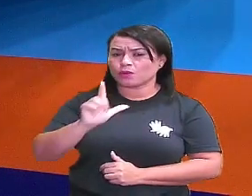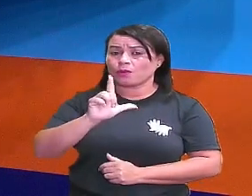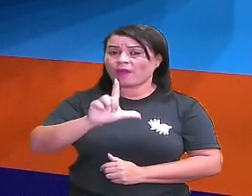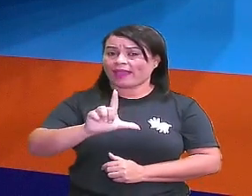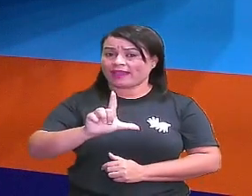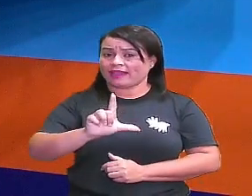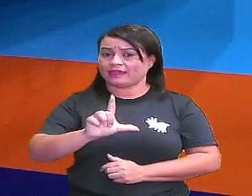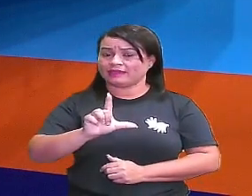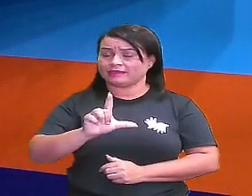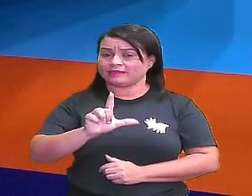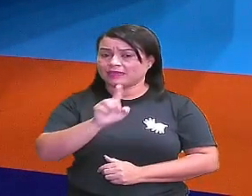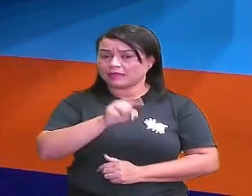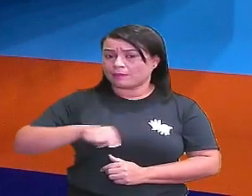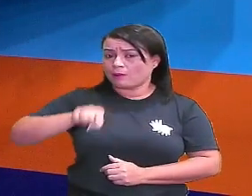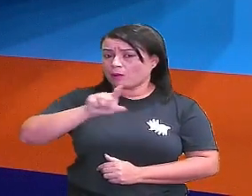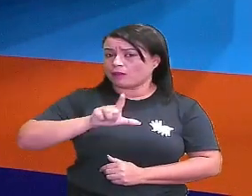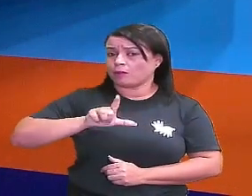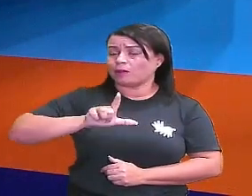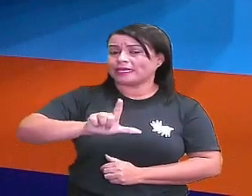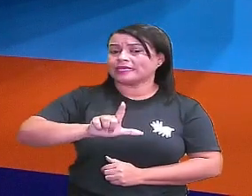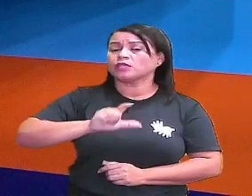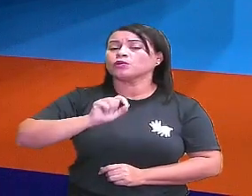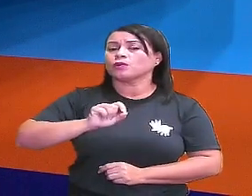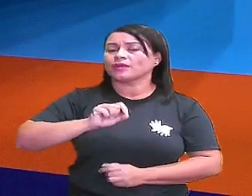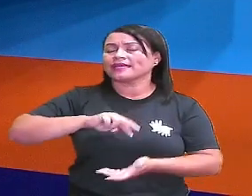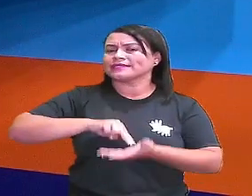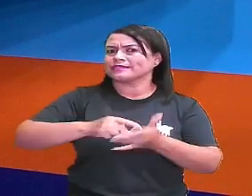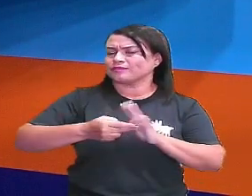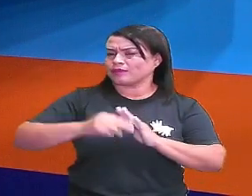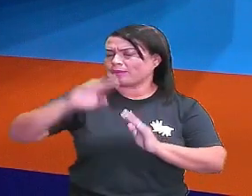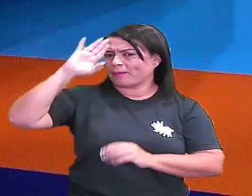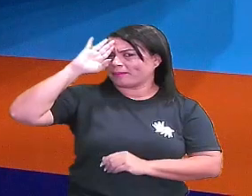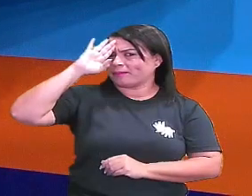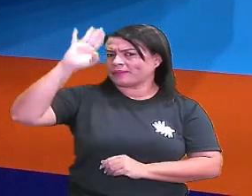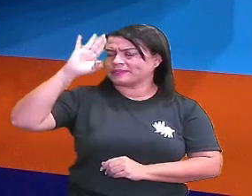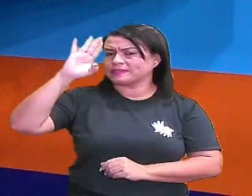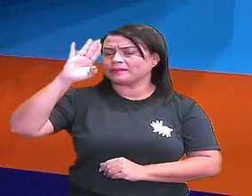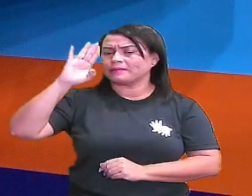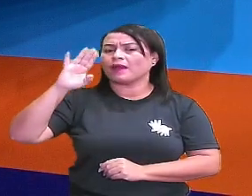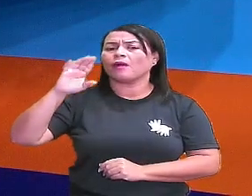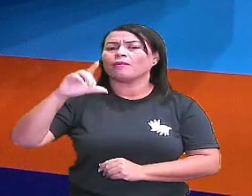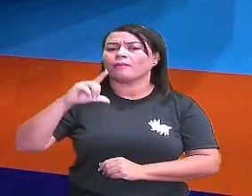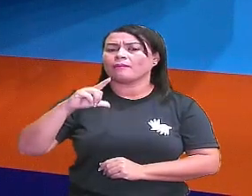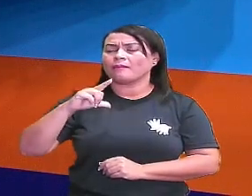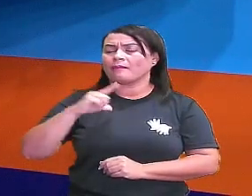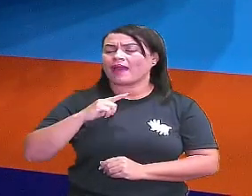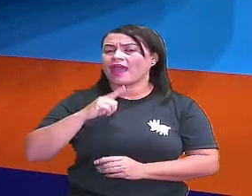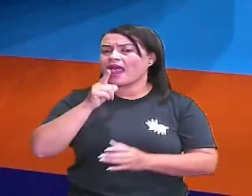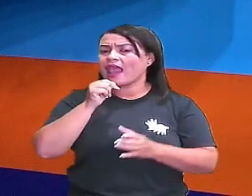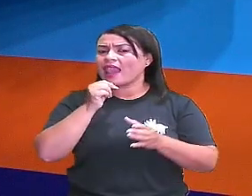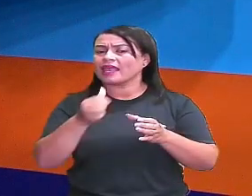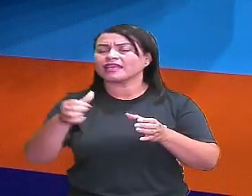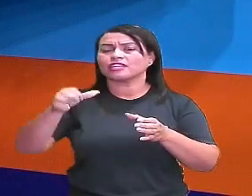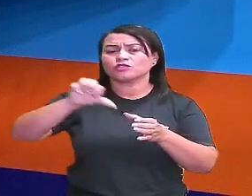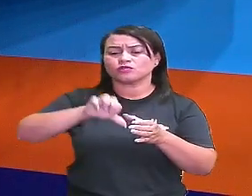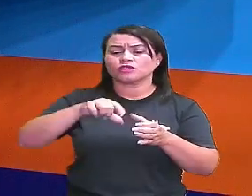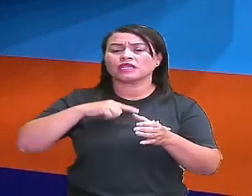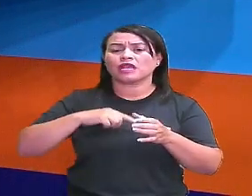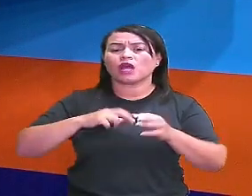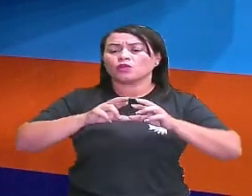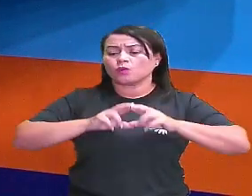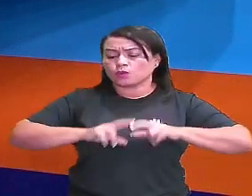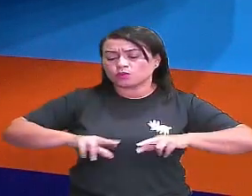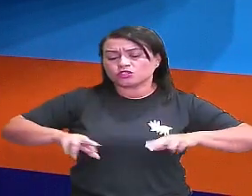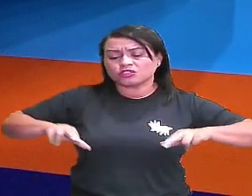aqui indica o litro. O litro é a unidade fundamental para medir capacidade. Os múltiplos